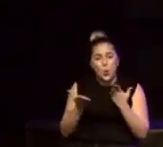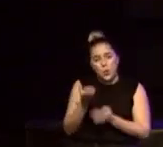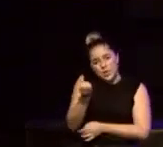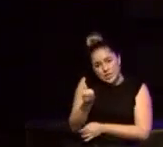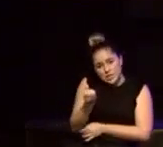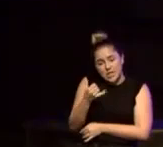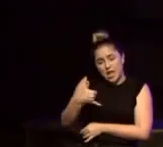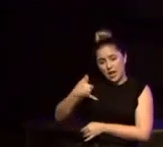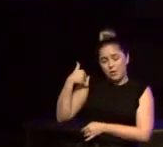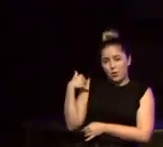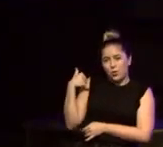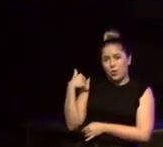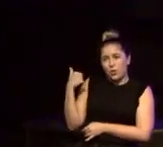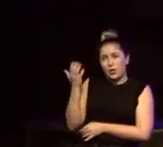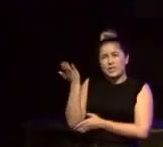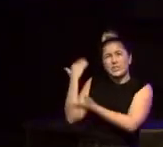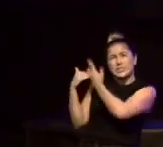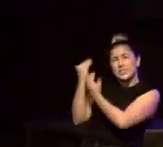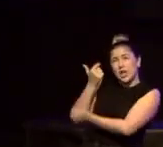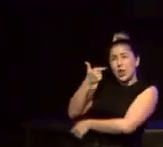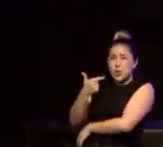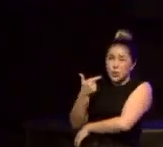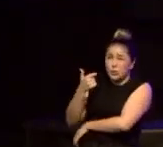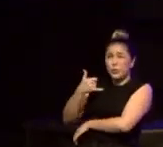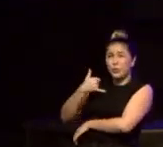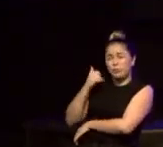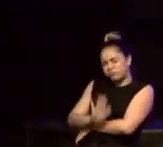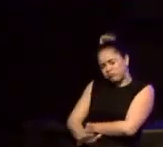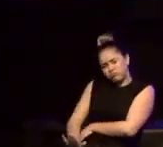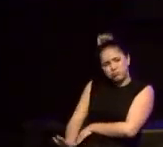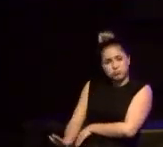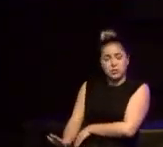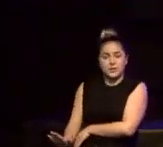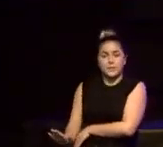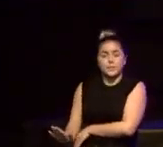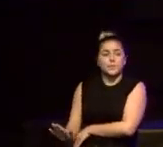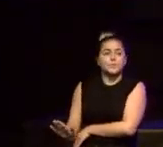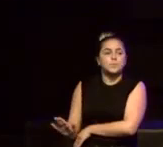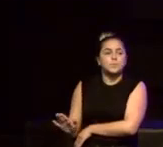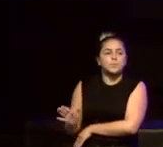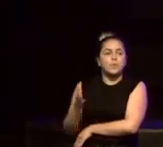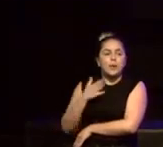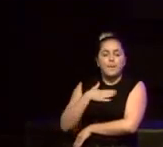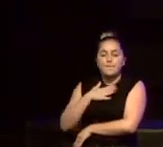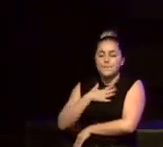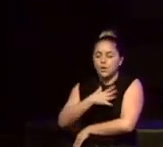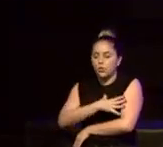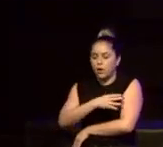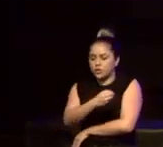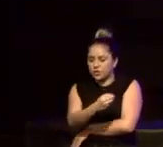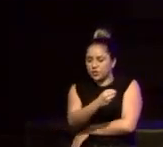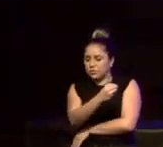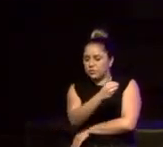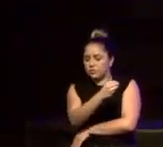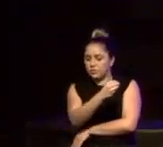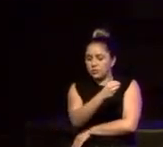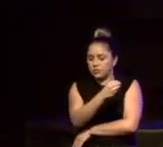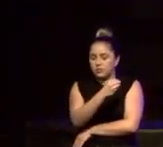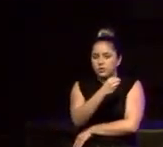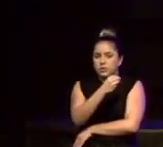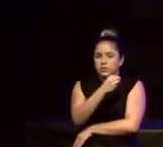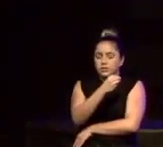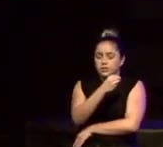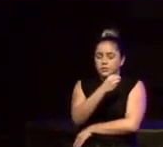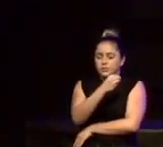época ele tinha 2 para 3 aninhos e nem falava ainda. E o João é autista, então a adaptação dele aqui na igreja eu sabia